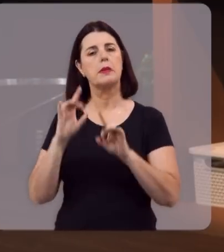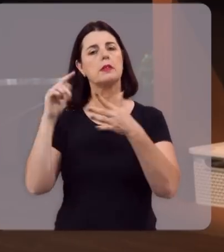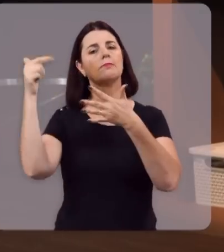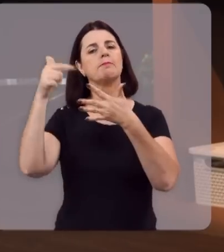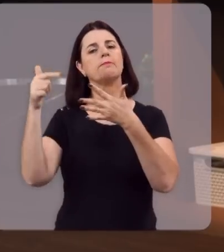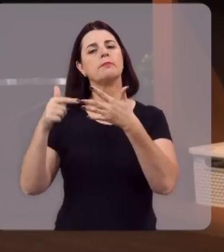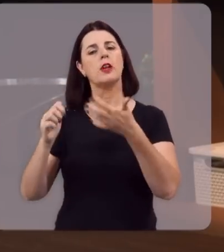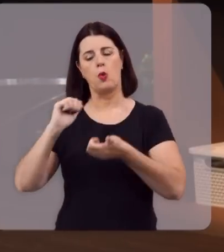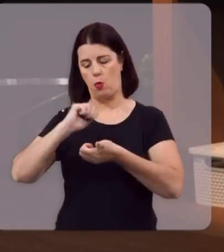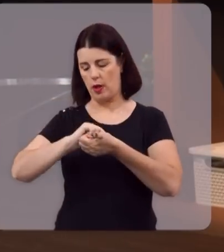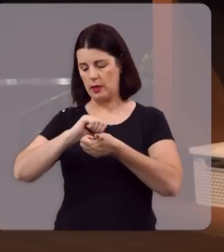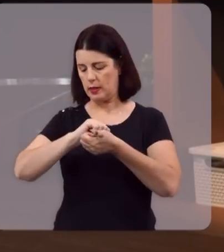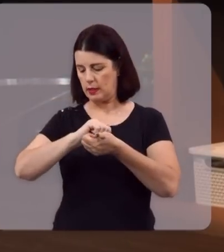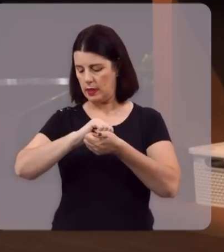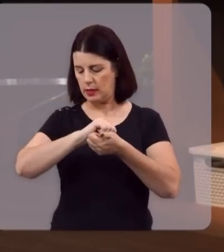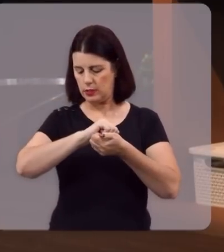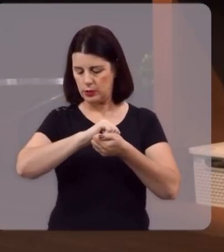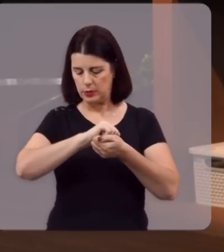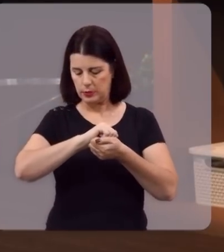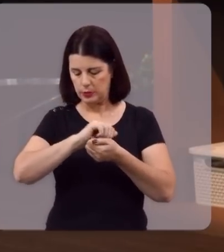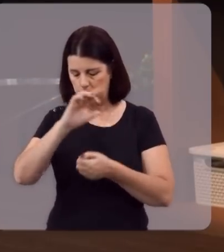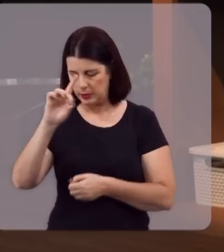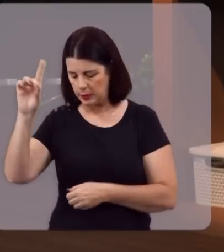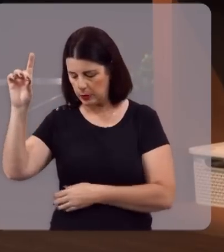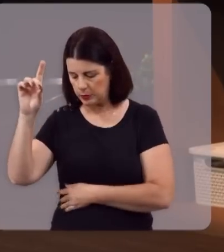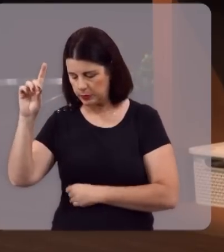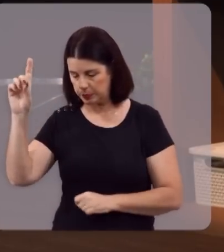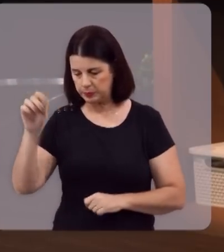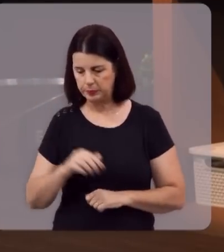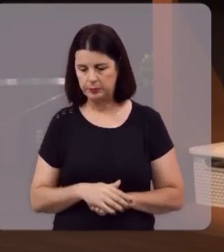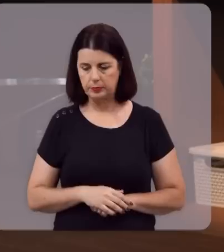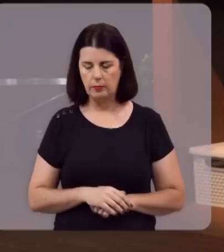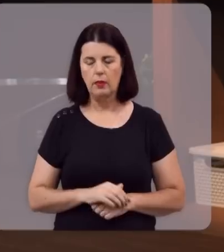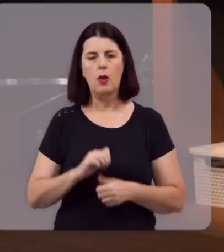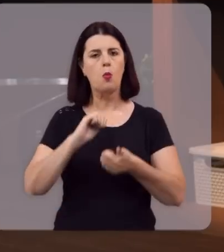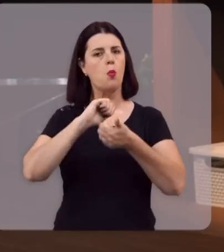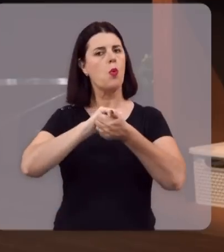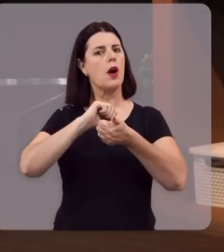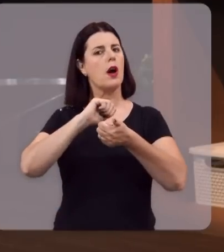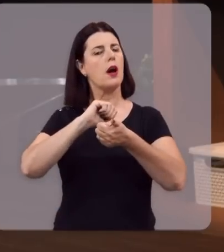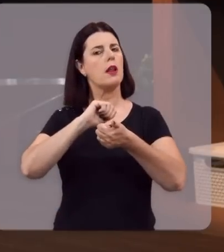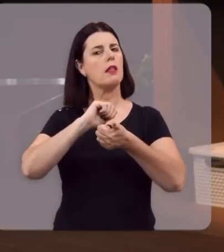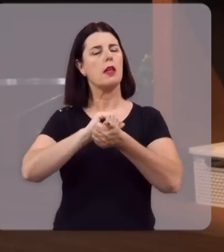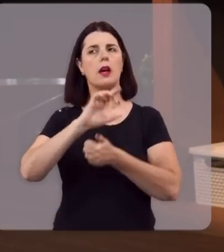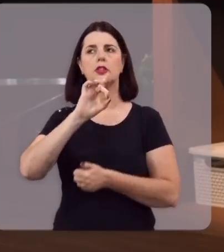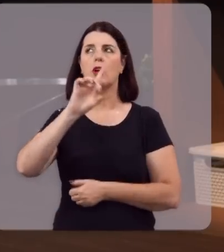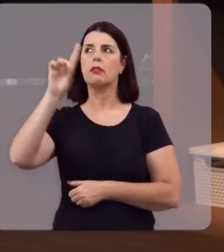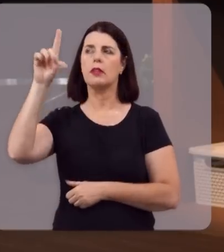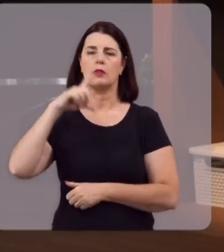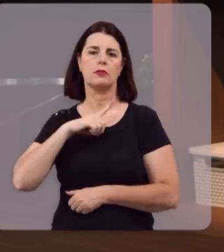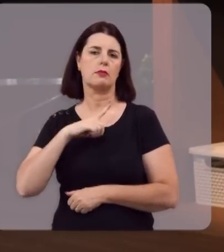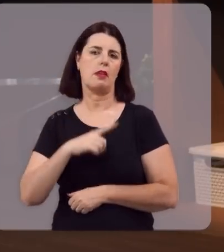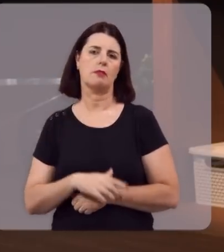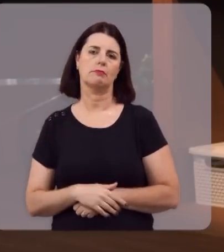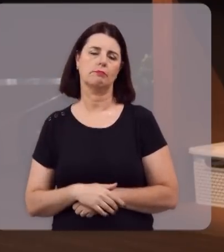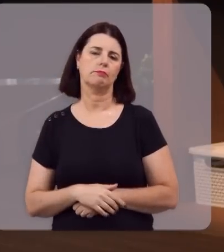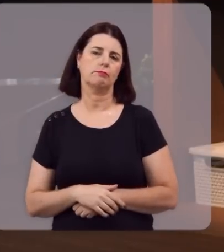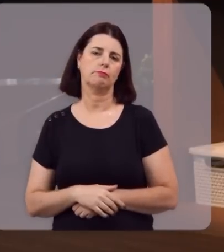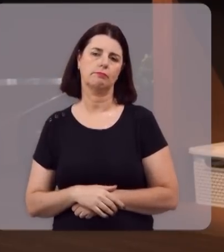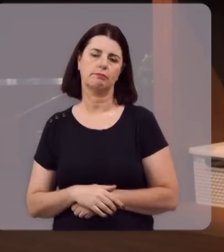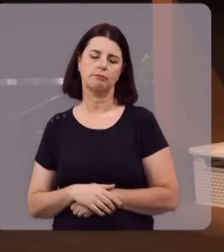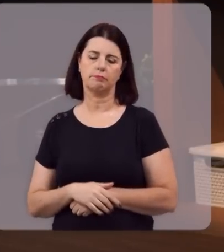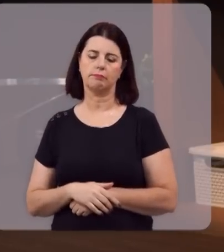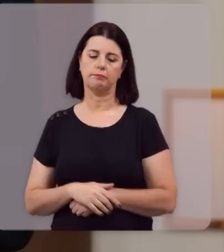atributos incomunicáveis atributos que só Deus os tem